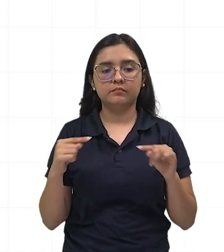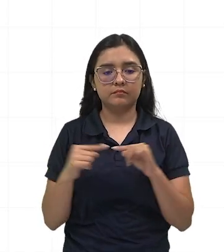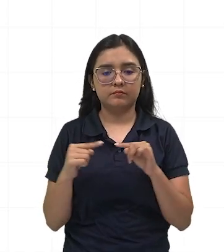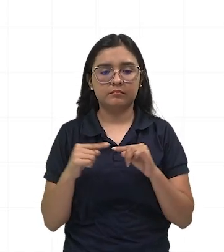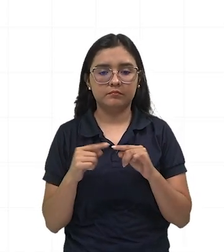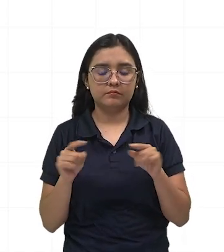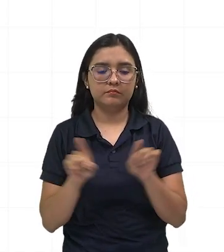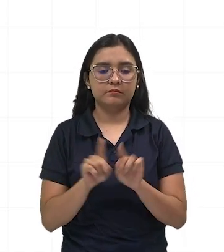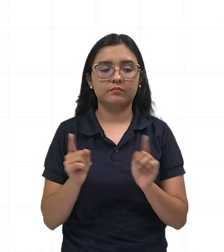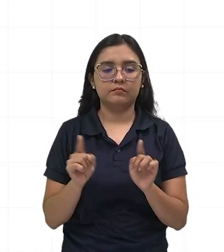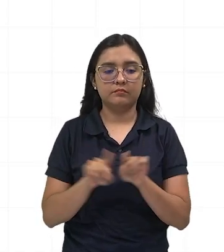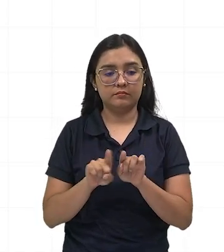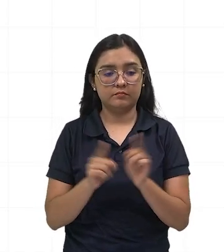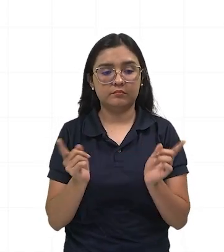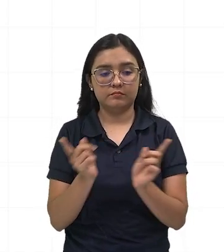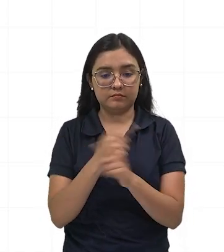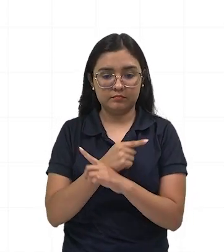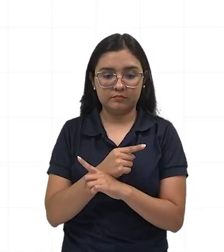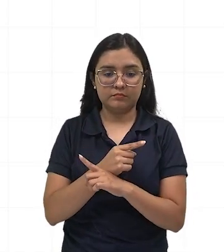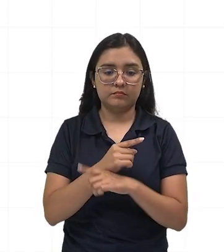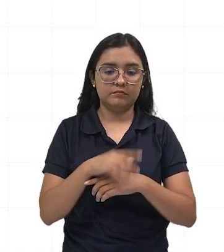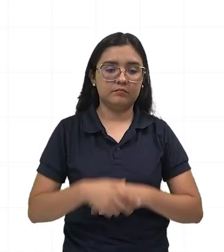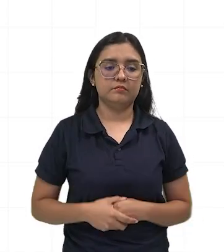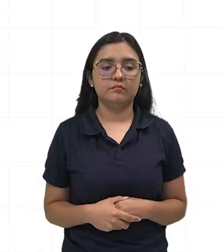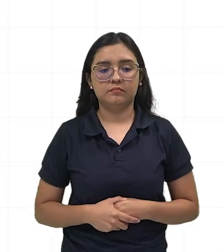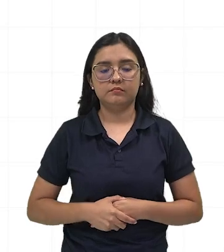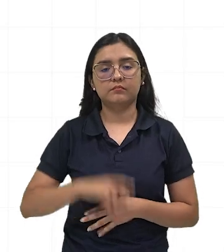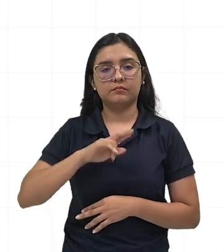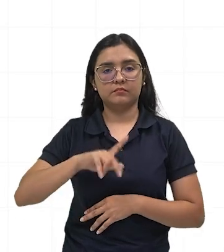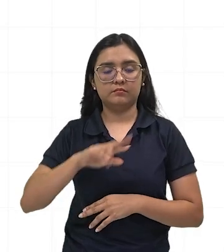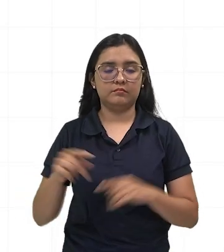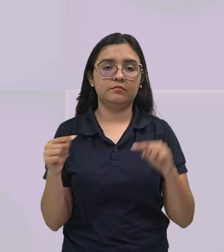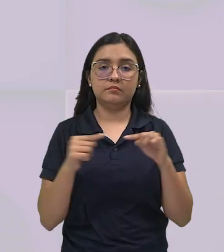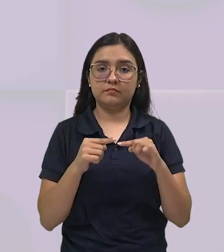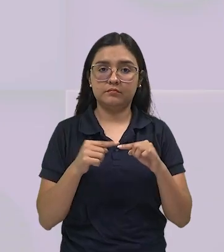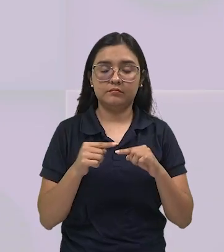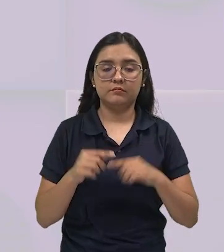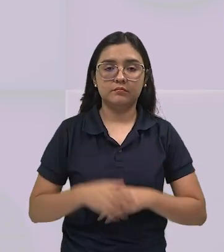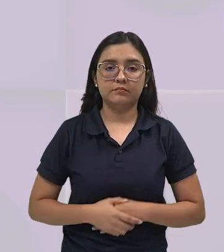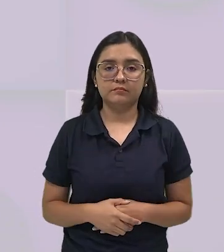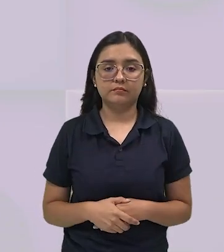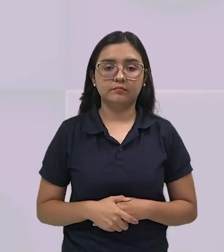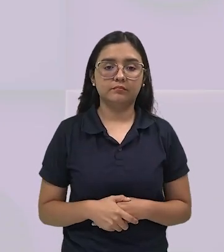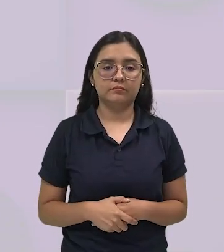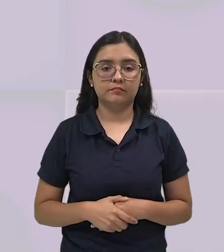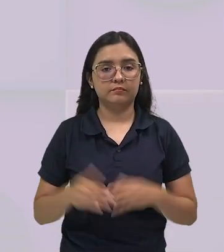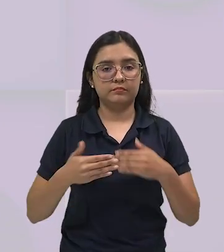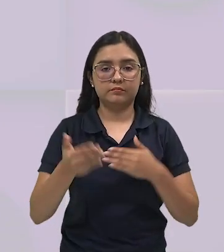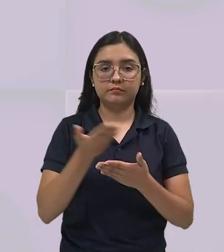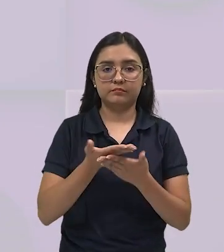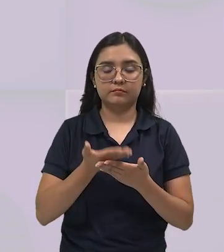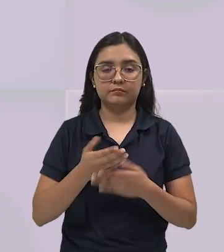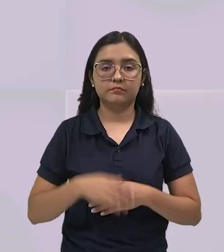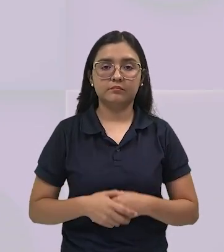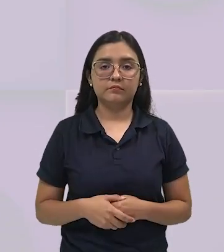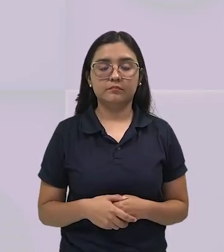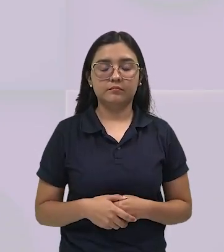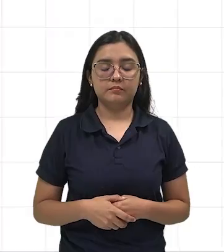diretamente e inversamente proporcionais e grandezas não proporcionais. Vamos à nossa